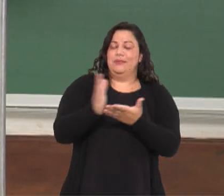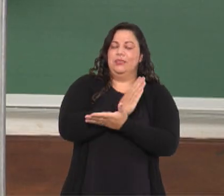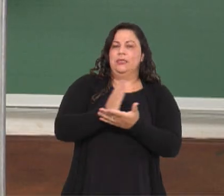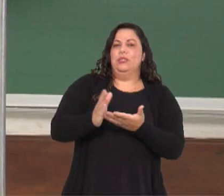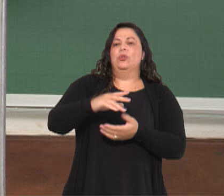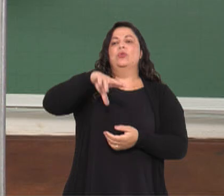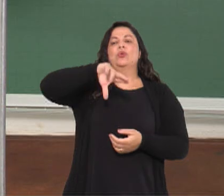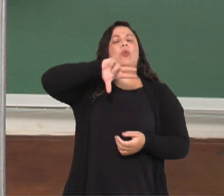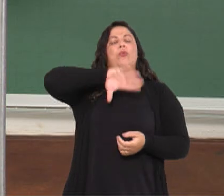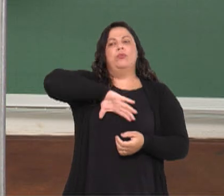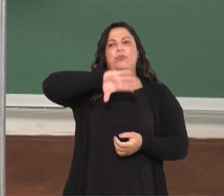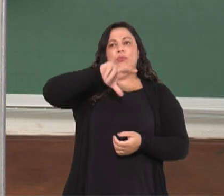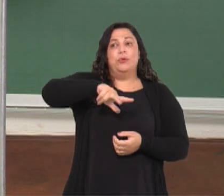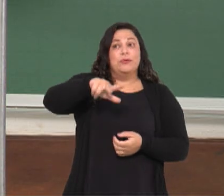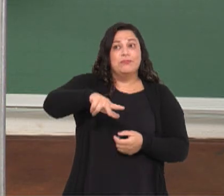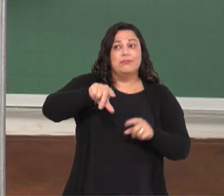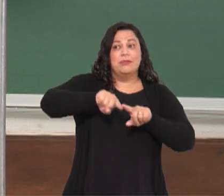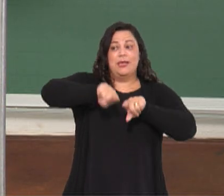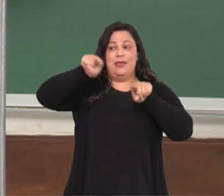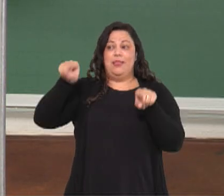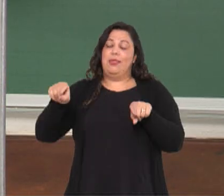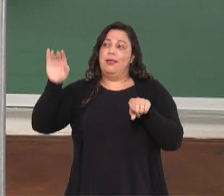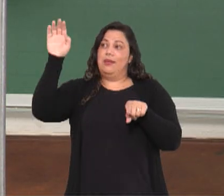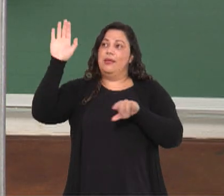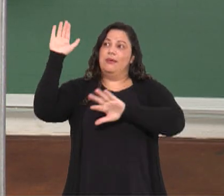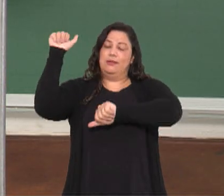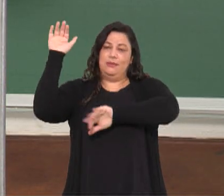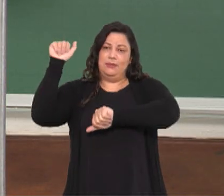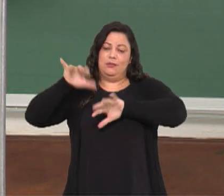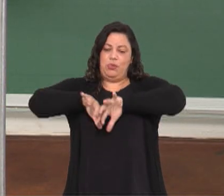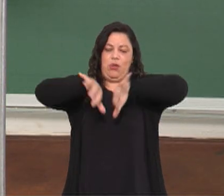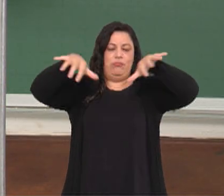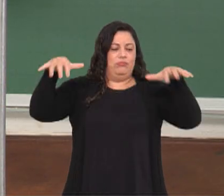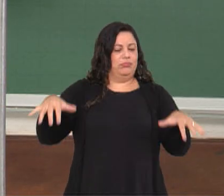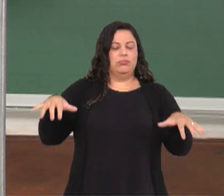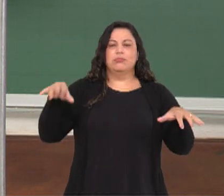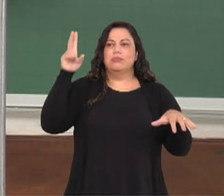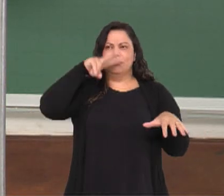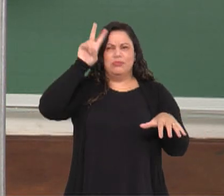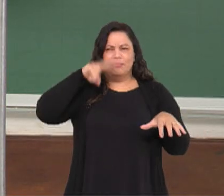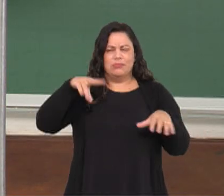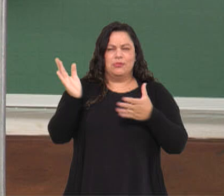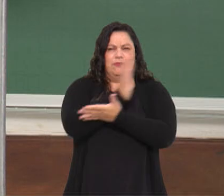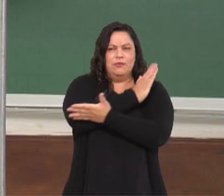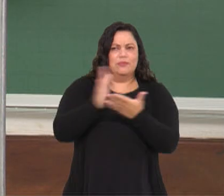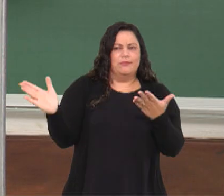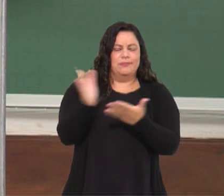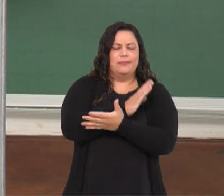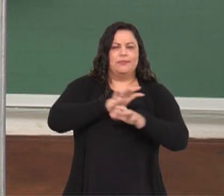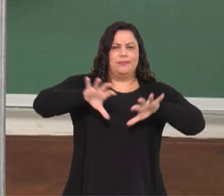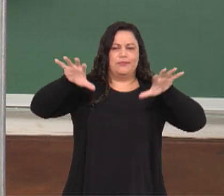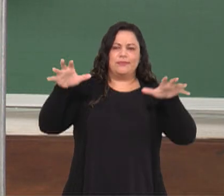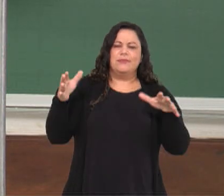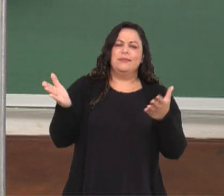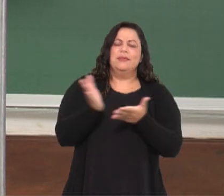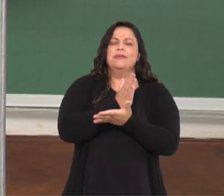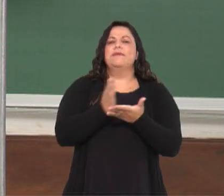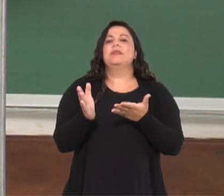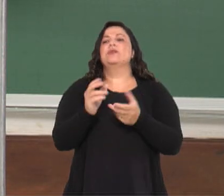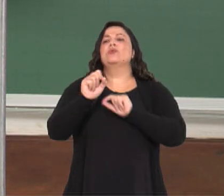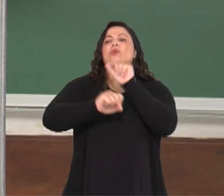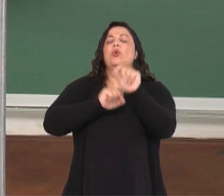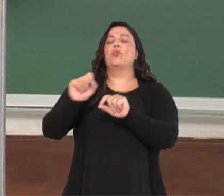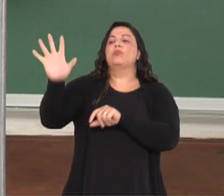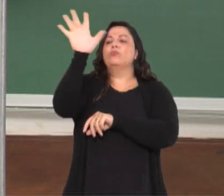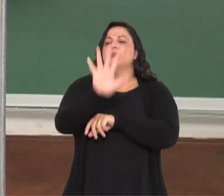aos portugueses era uma pequena faixa, era a faixa litorânea ali do lado leste. Todo o resto pertencia